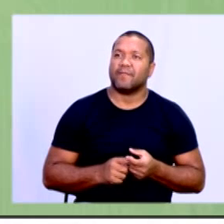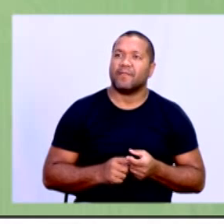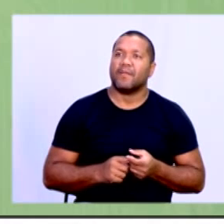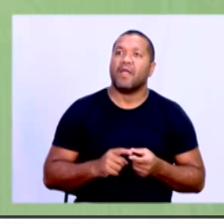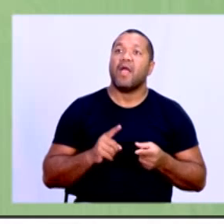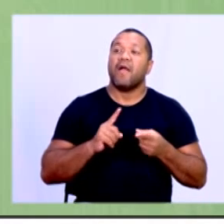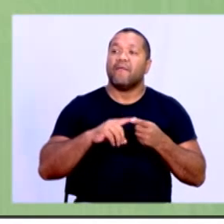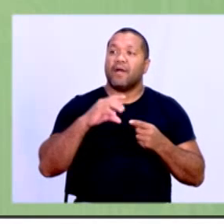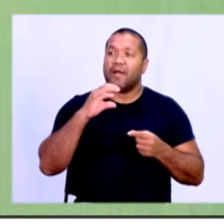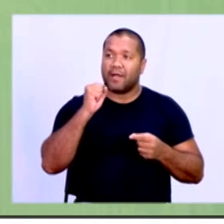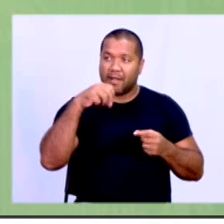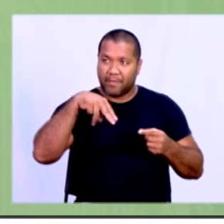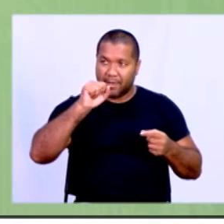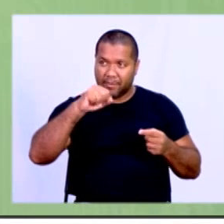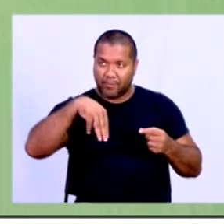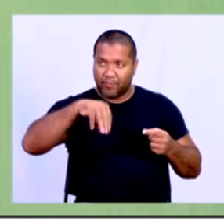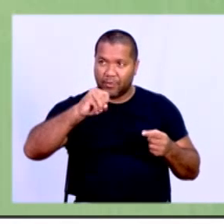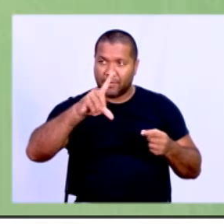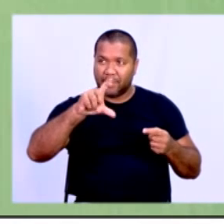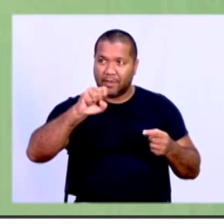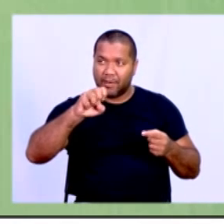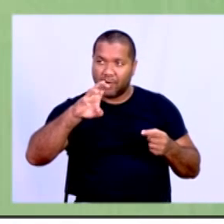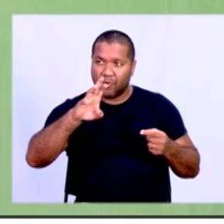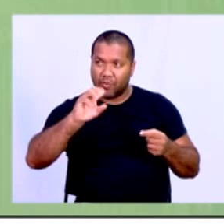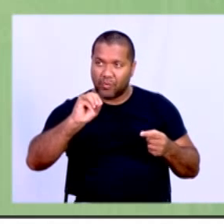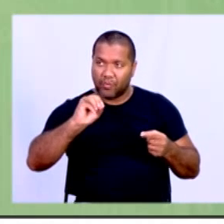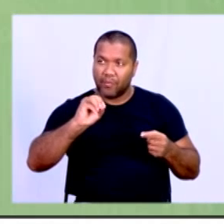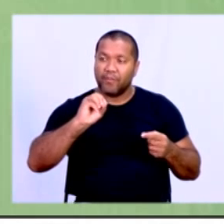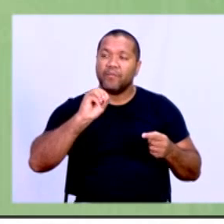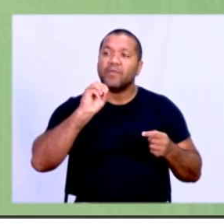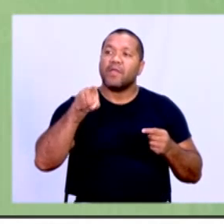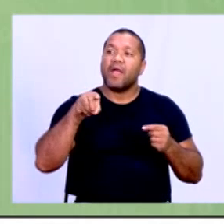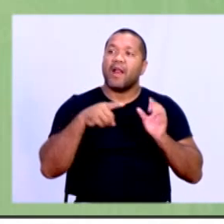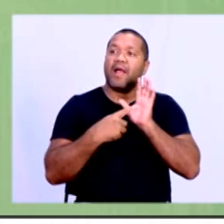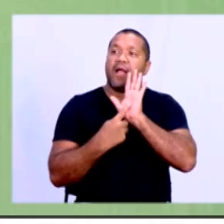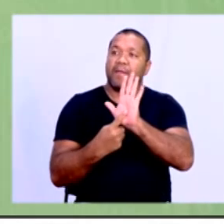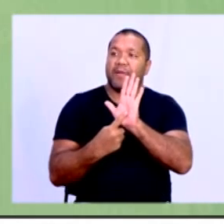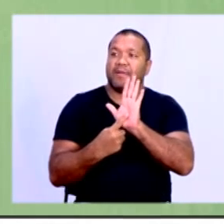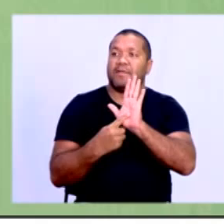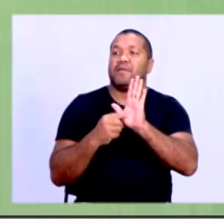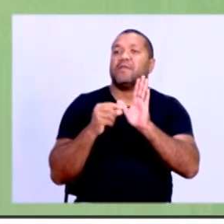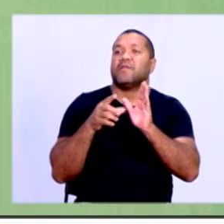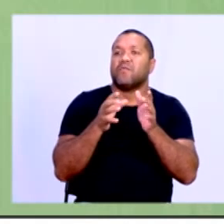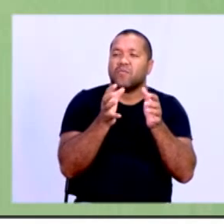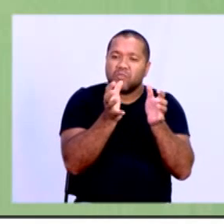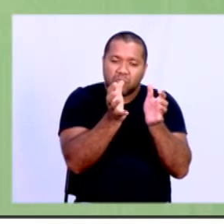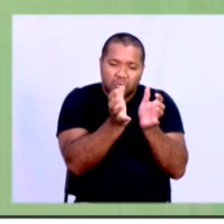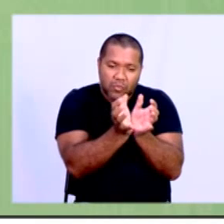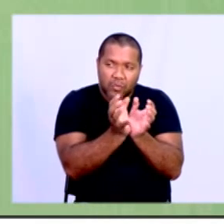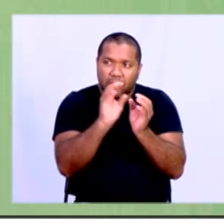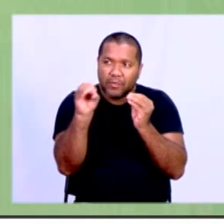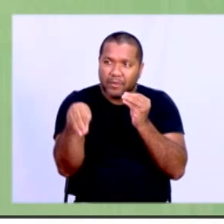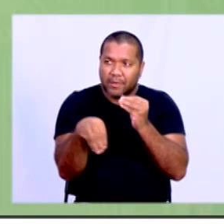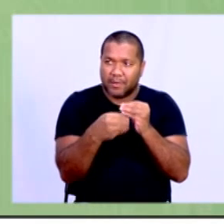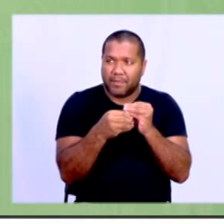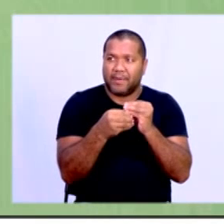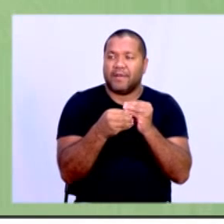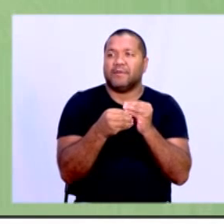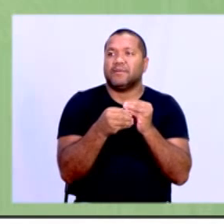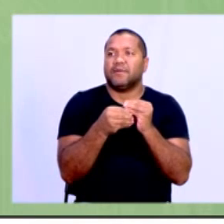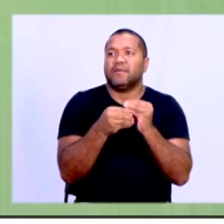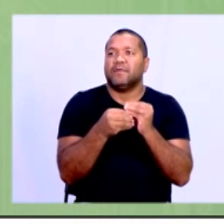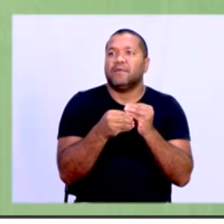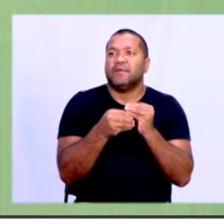A camada modelo, que é a model, representa a parte da sua aplicação que implementa a lógica